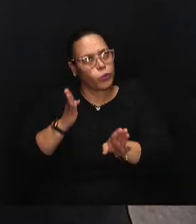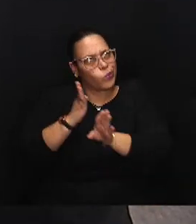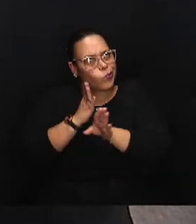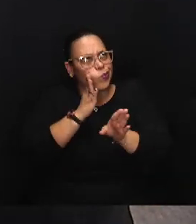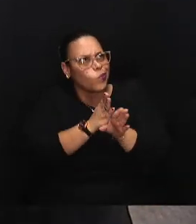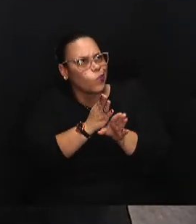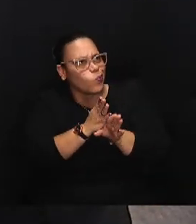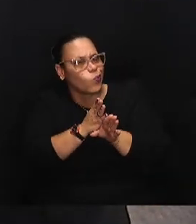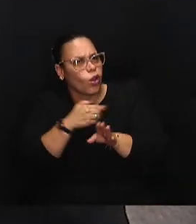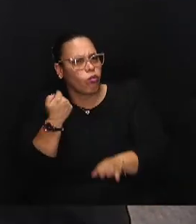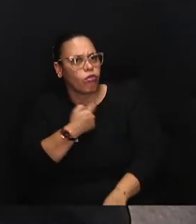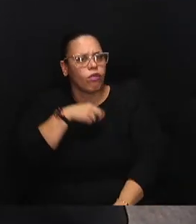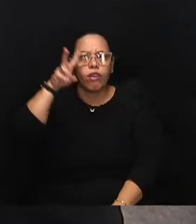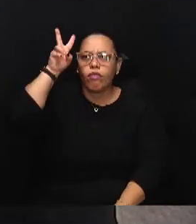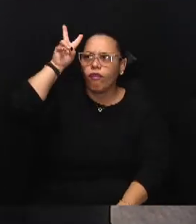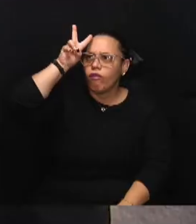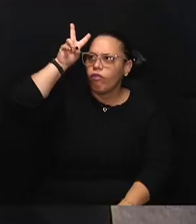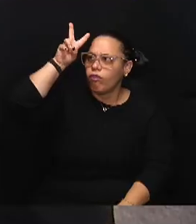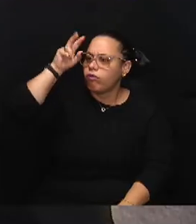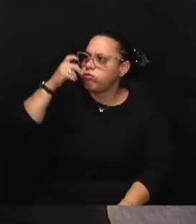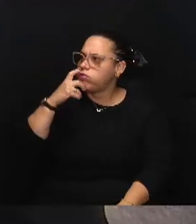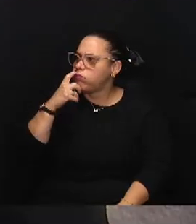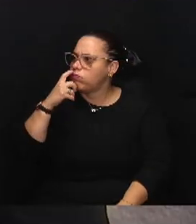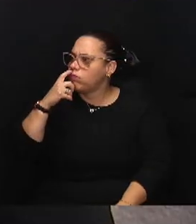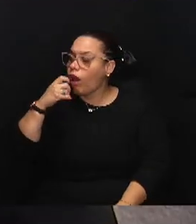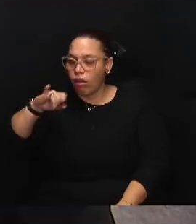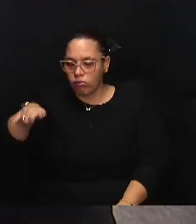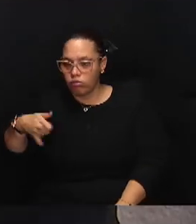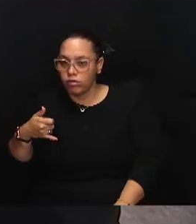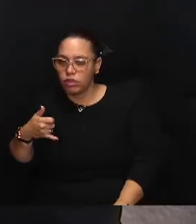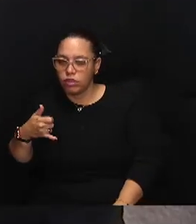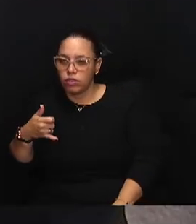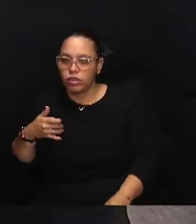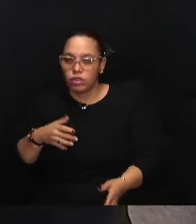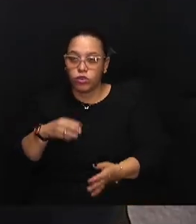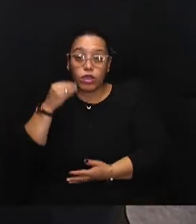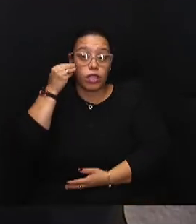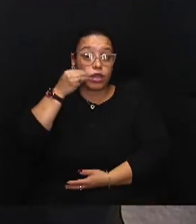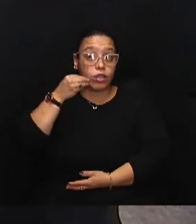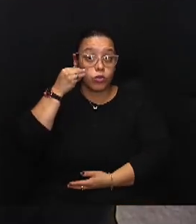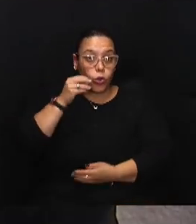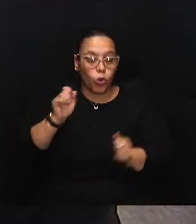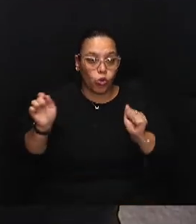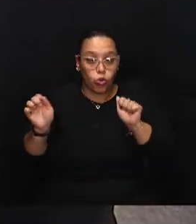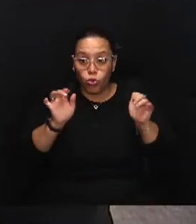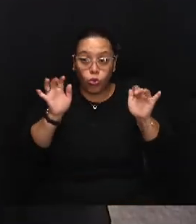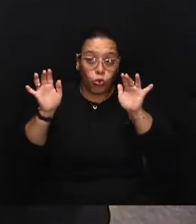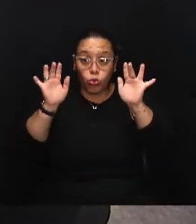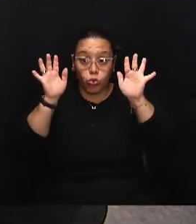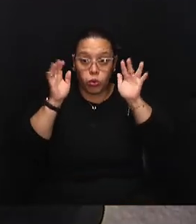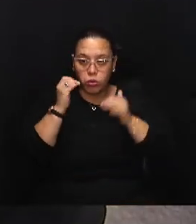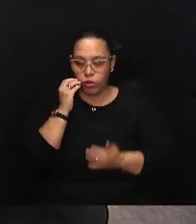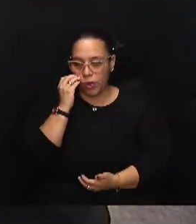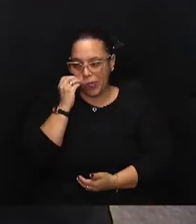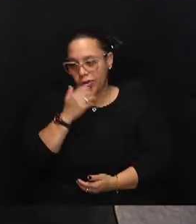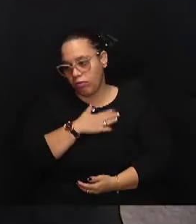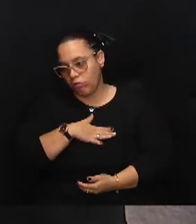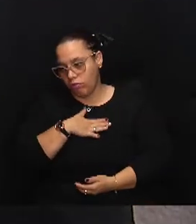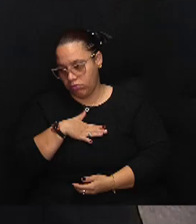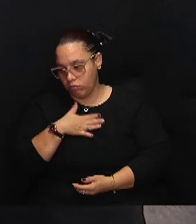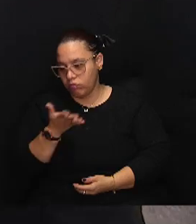nossas histórias, claro, aproveitando o magnetismo da experiência sobrenatural, que é muito